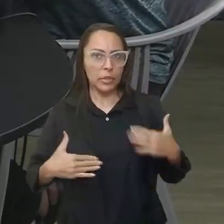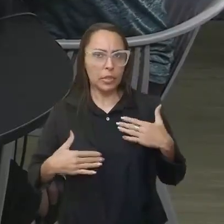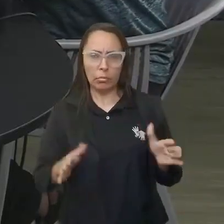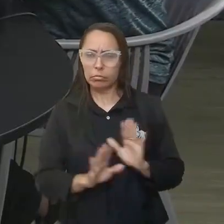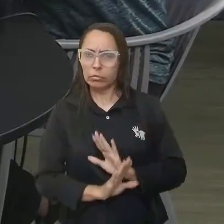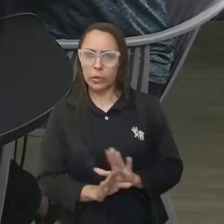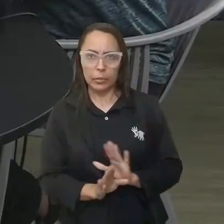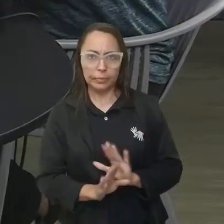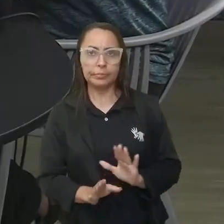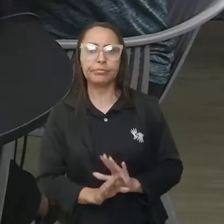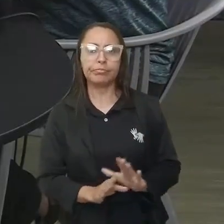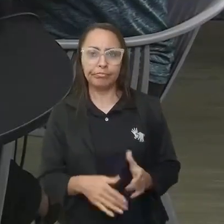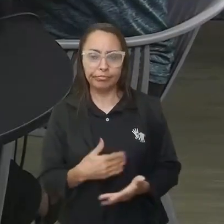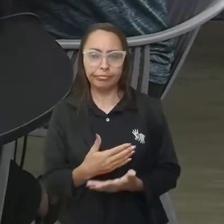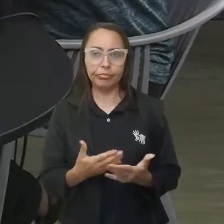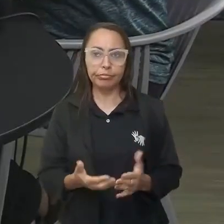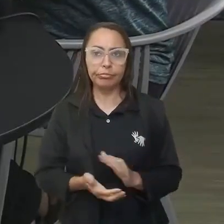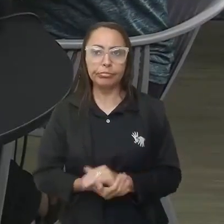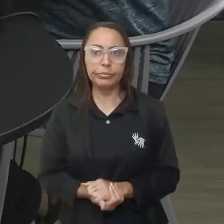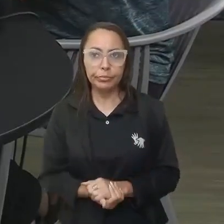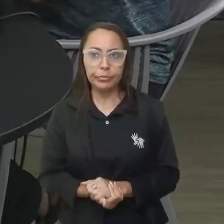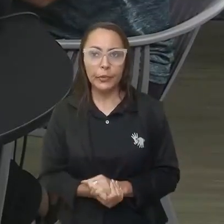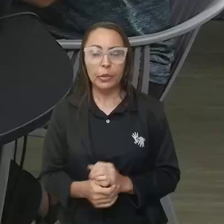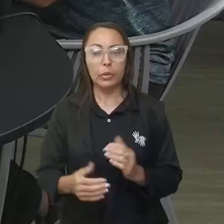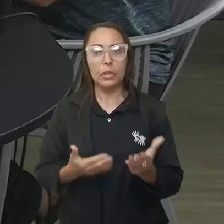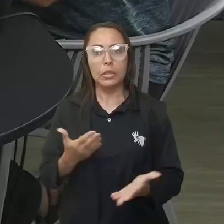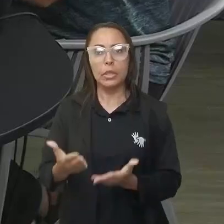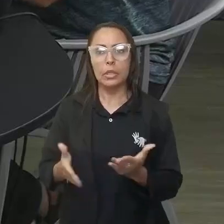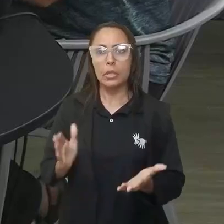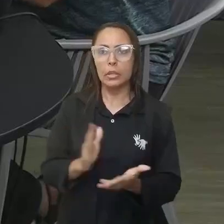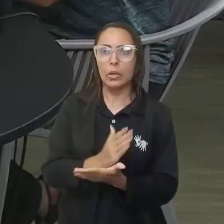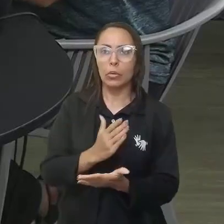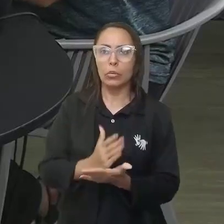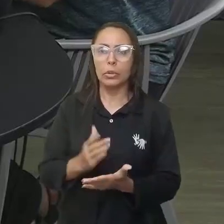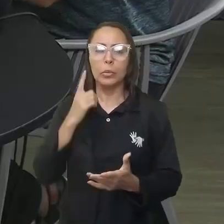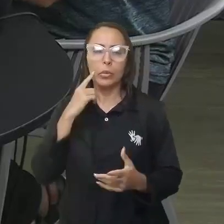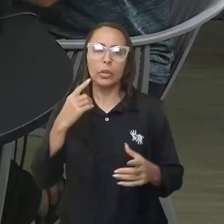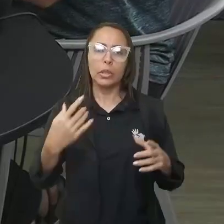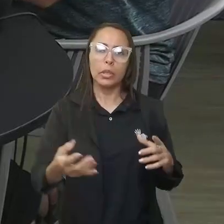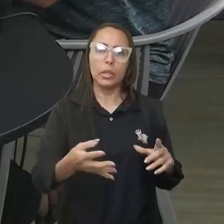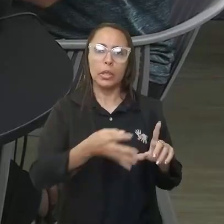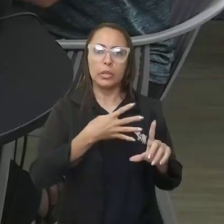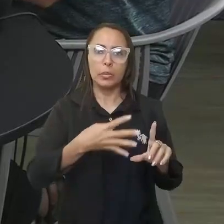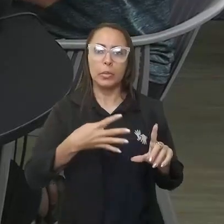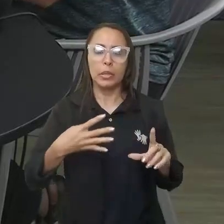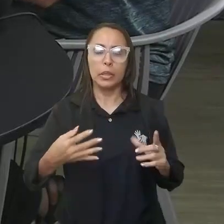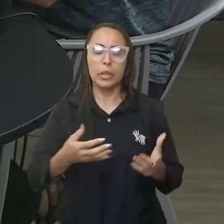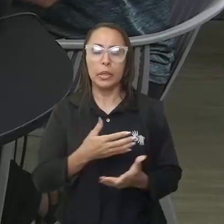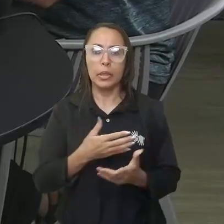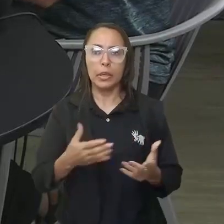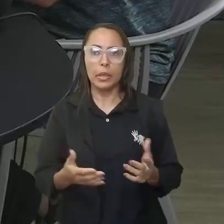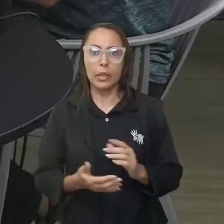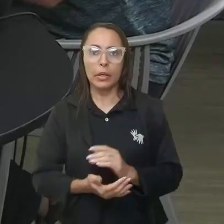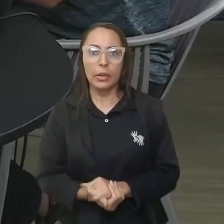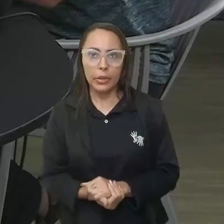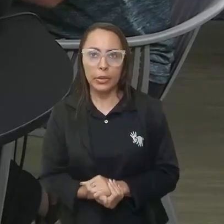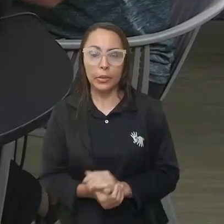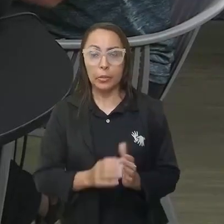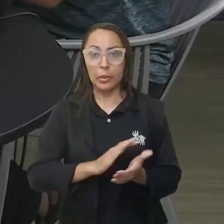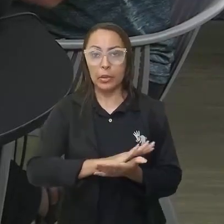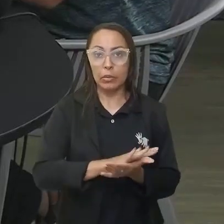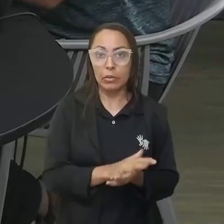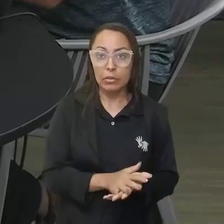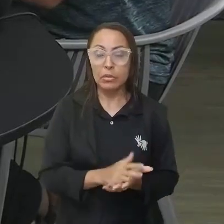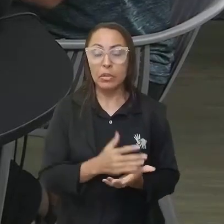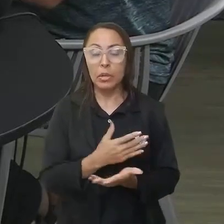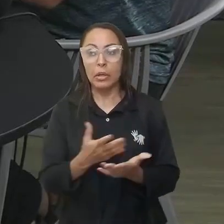fato, quando se trata de algum tipo de LGBTfobia. Então, eu acho que Joana já deu uma ideia